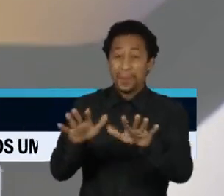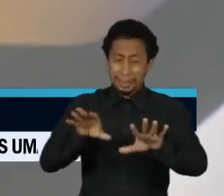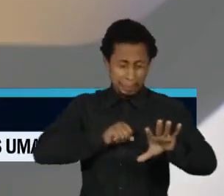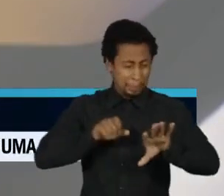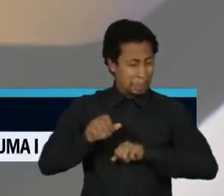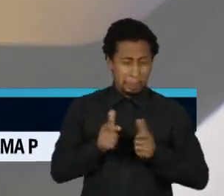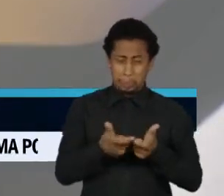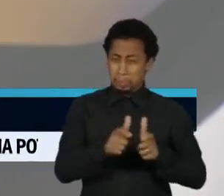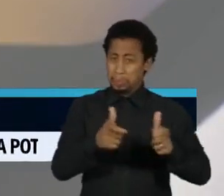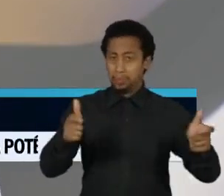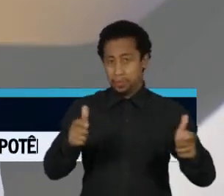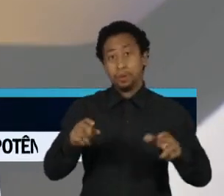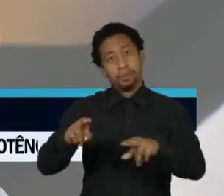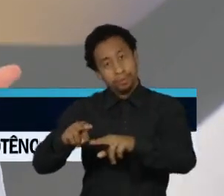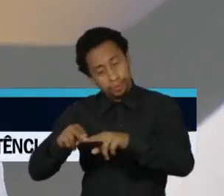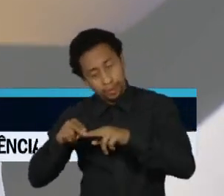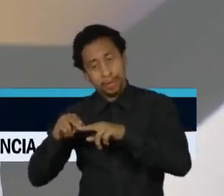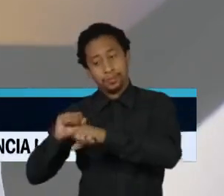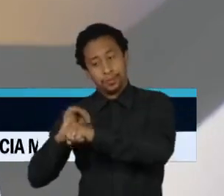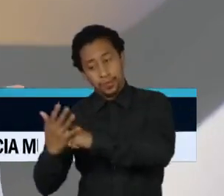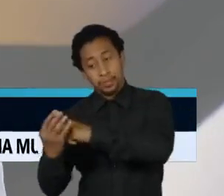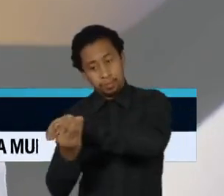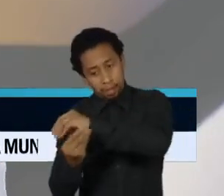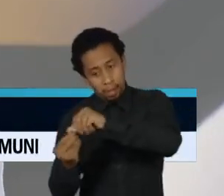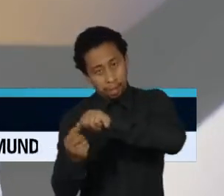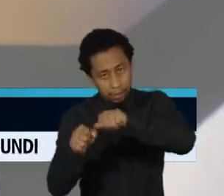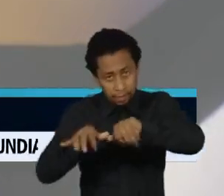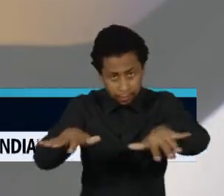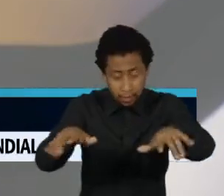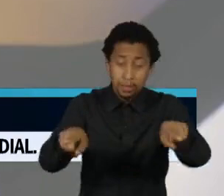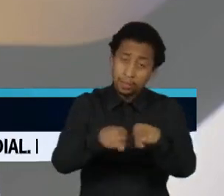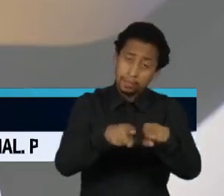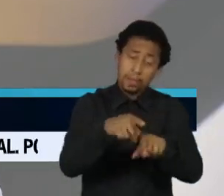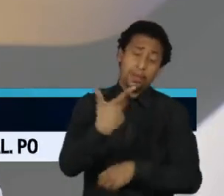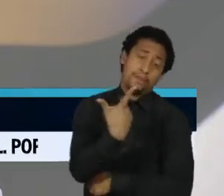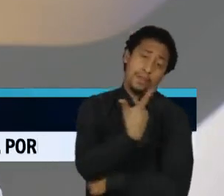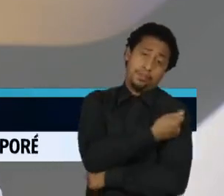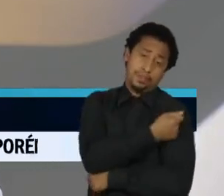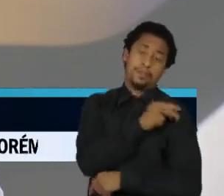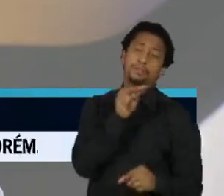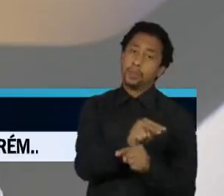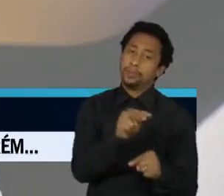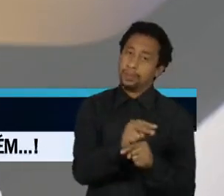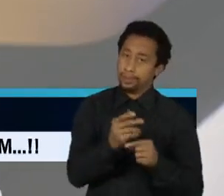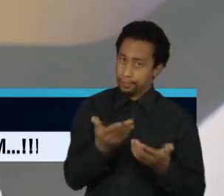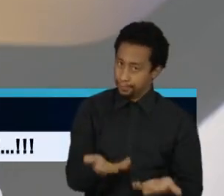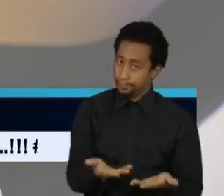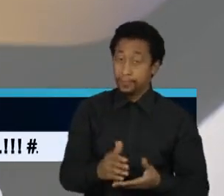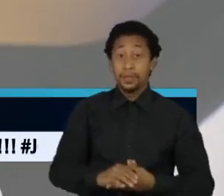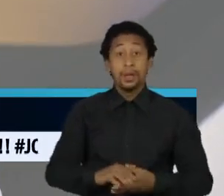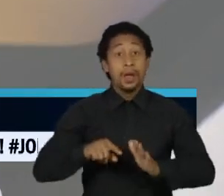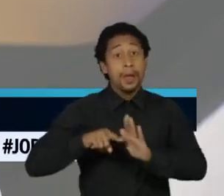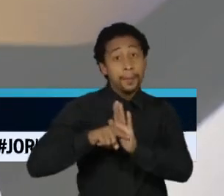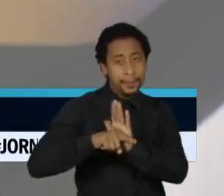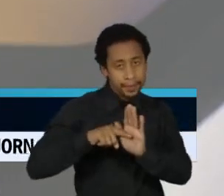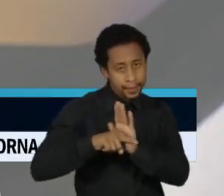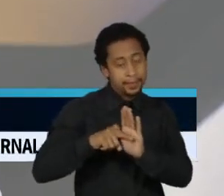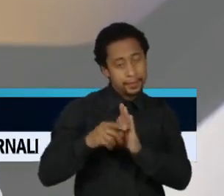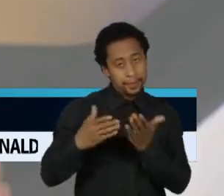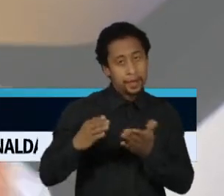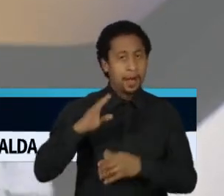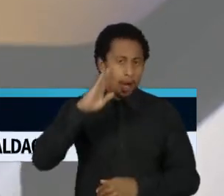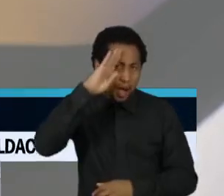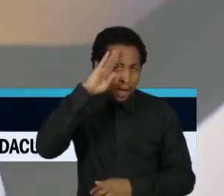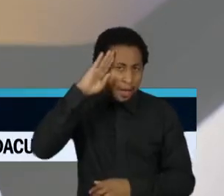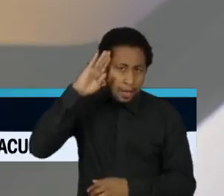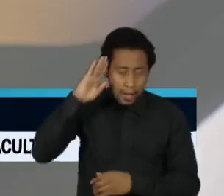vacina. Está tendo até uma fofoca ainda acadêmica que algumas cepas do